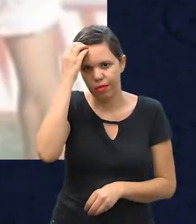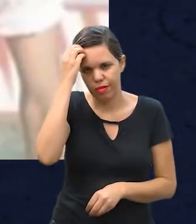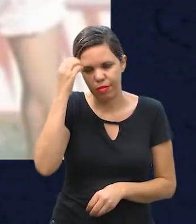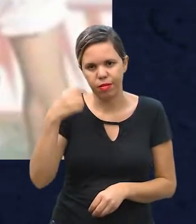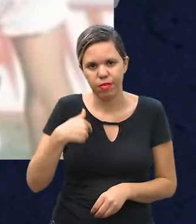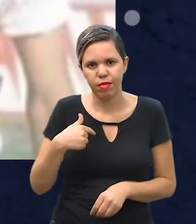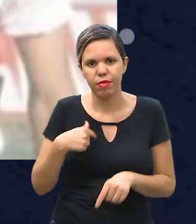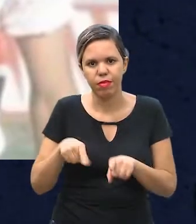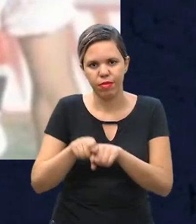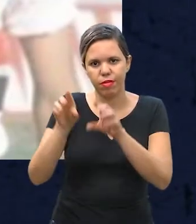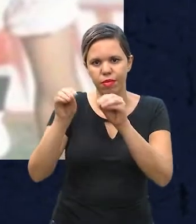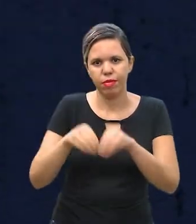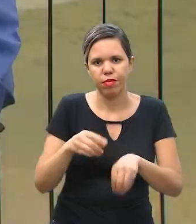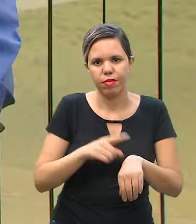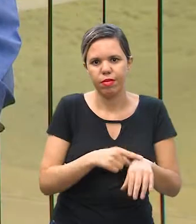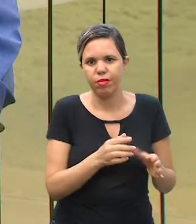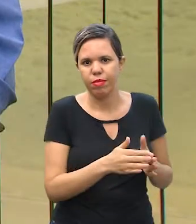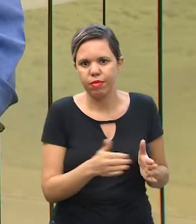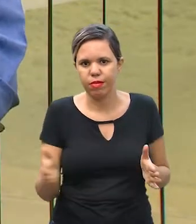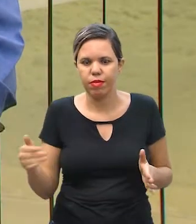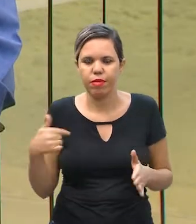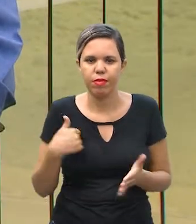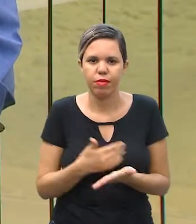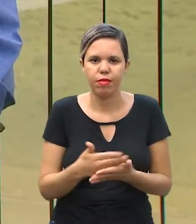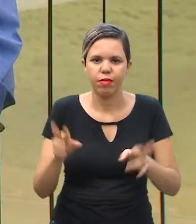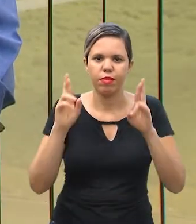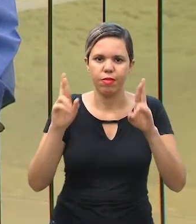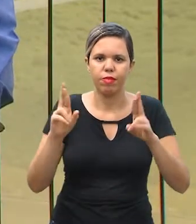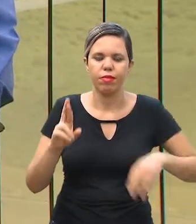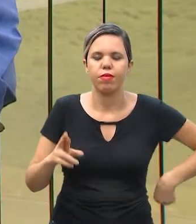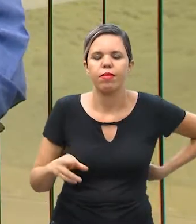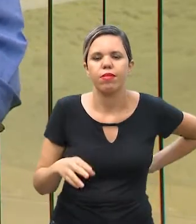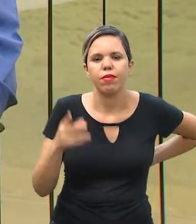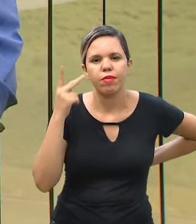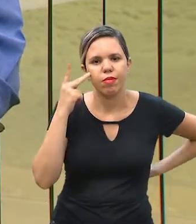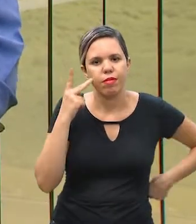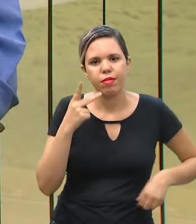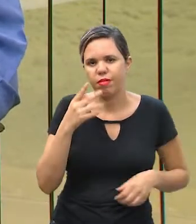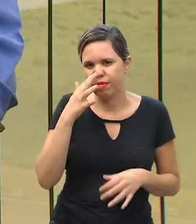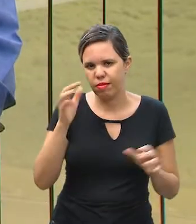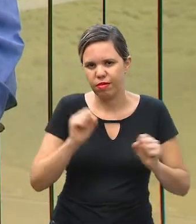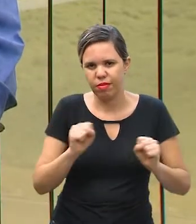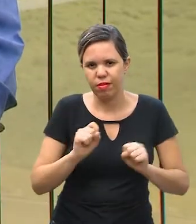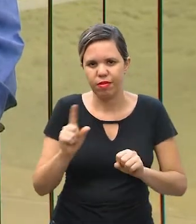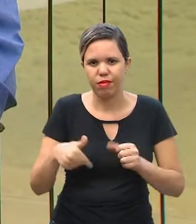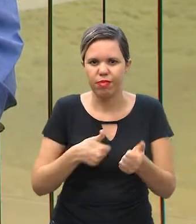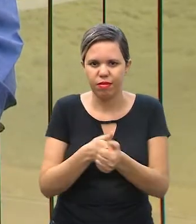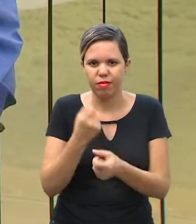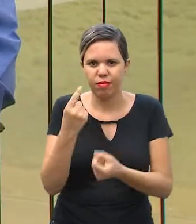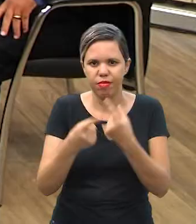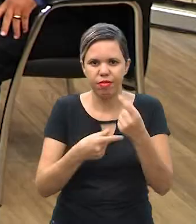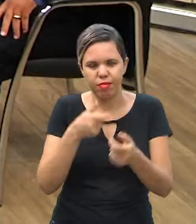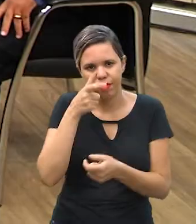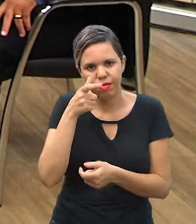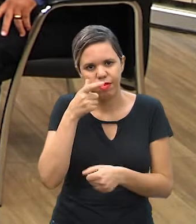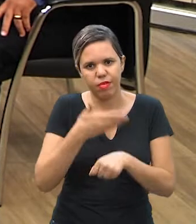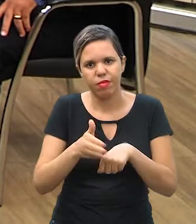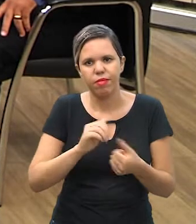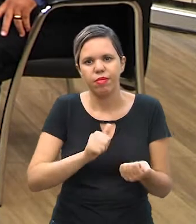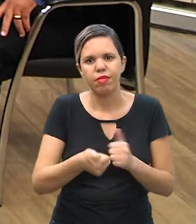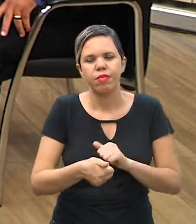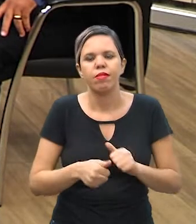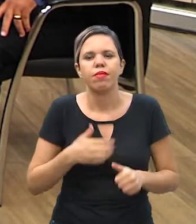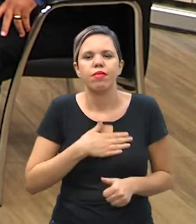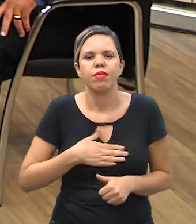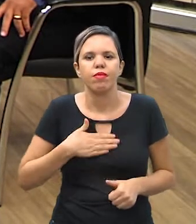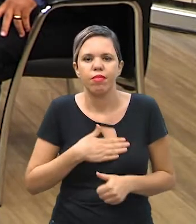aí eu vim, foi justamente nessa época, aí eu comecei a torcer para o São Paulo, mas não sou um fanático, eu acompanho de vez em quando futebol. E pratica